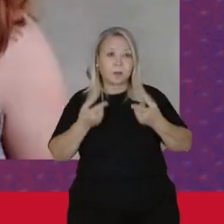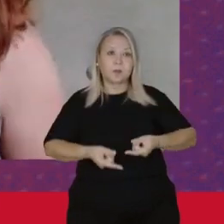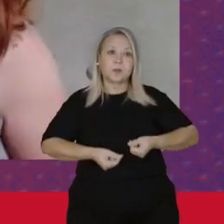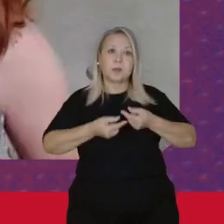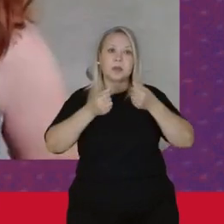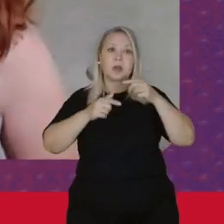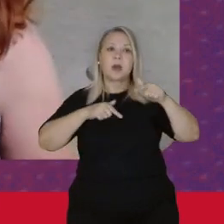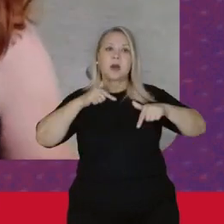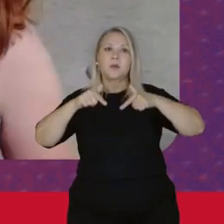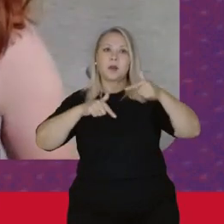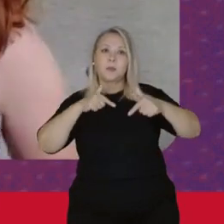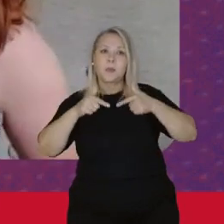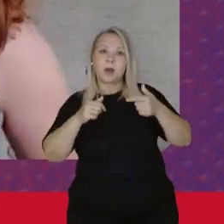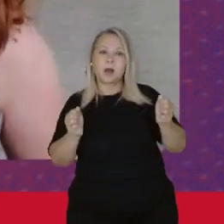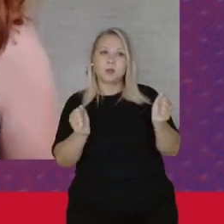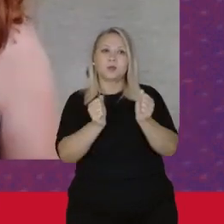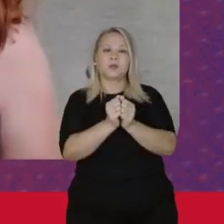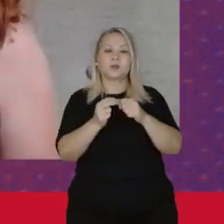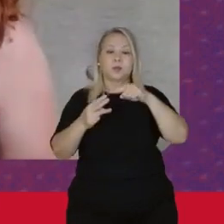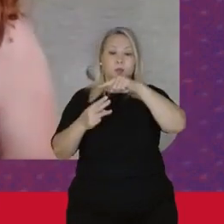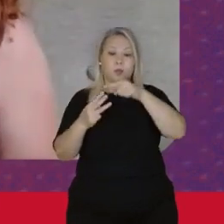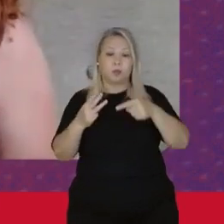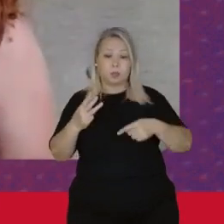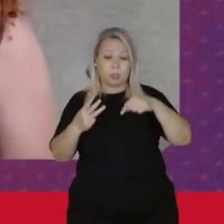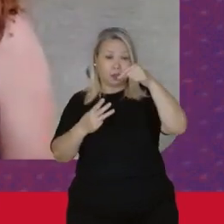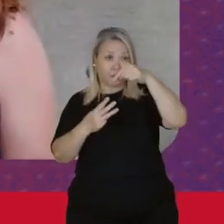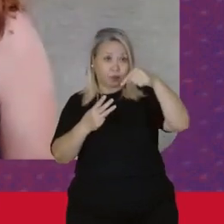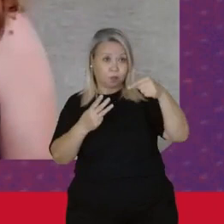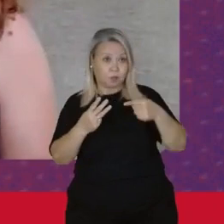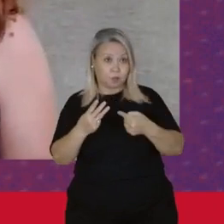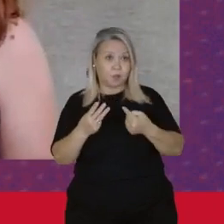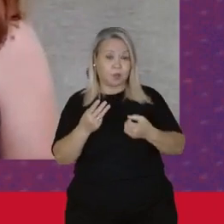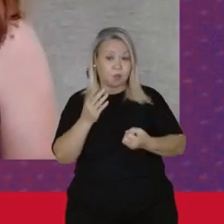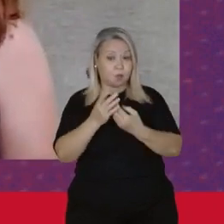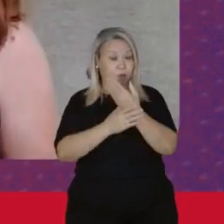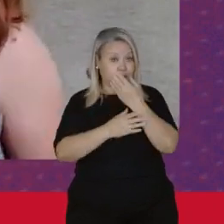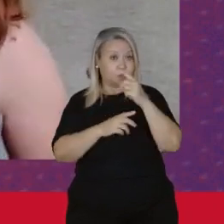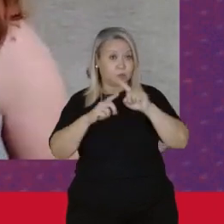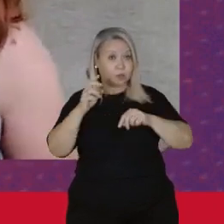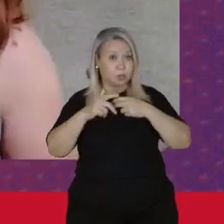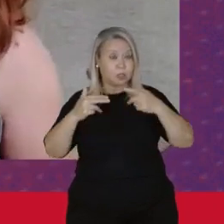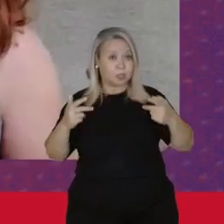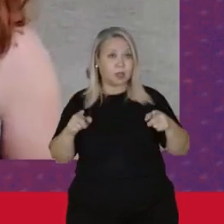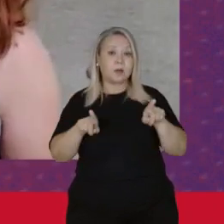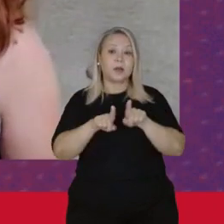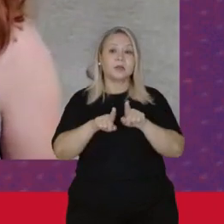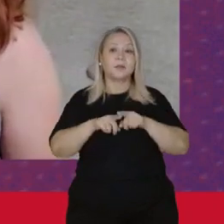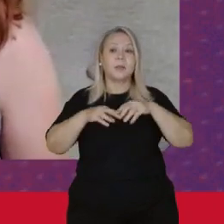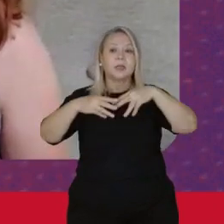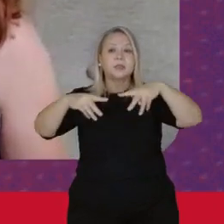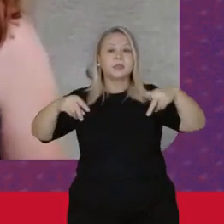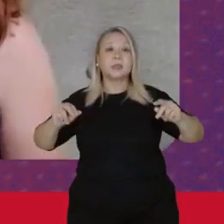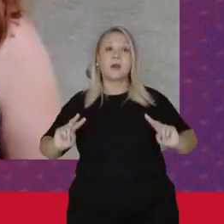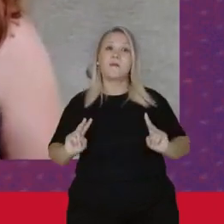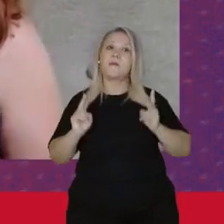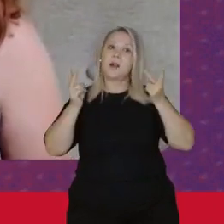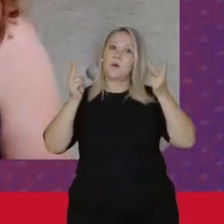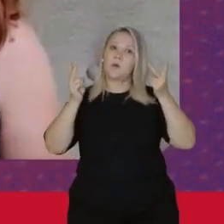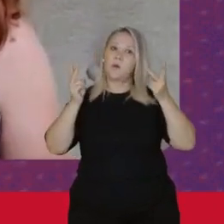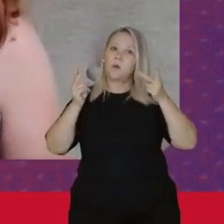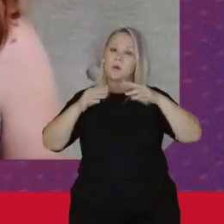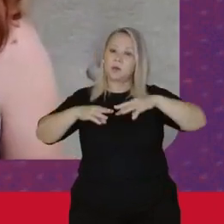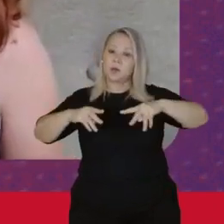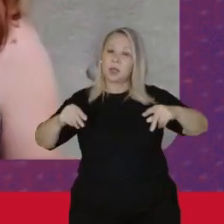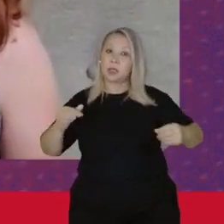então, terra, capital e trabalho são os 3 fatores de produção, mas a terra também é reserva de valor e a terra também é fonte